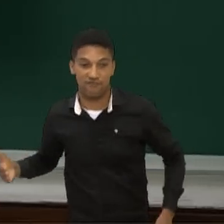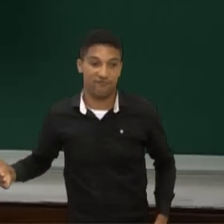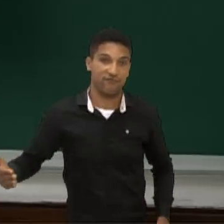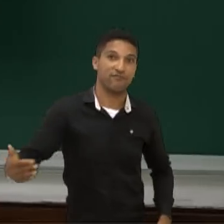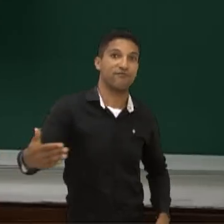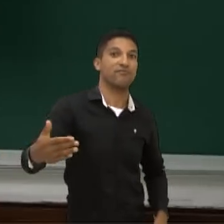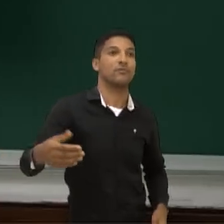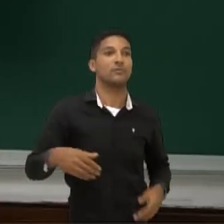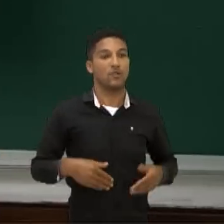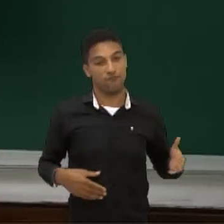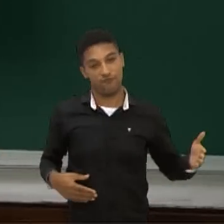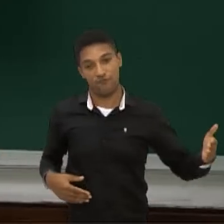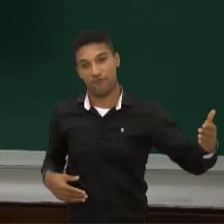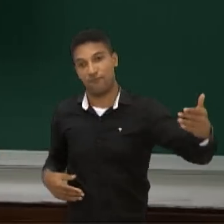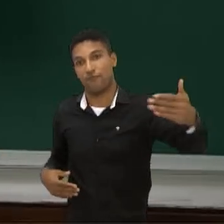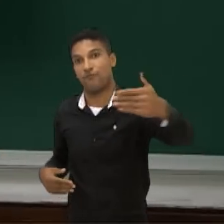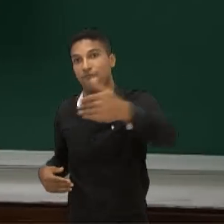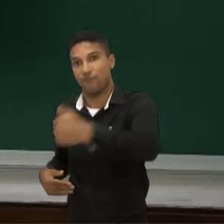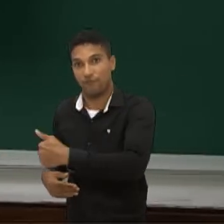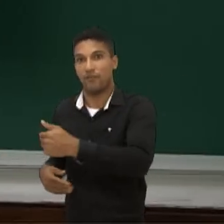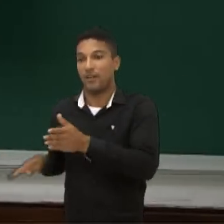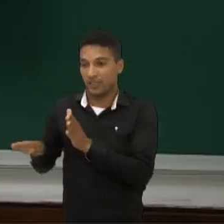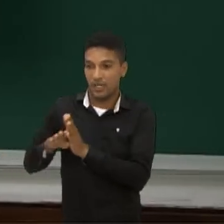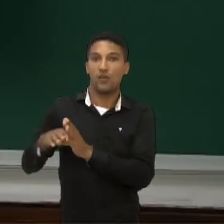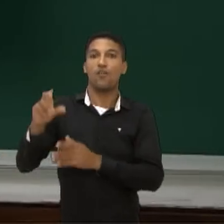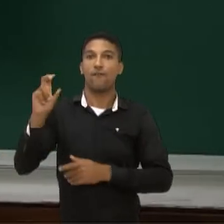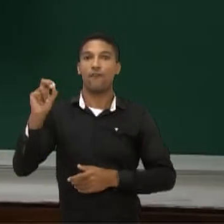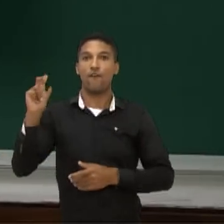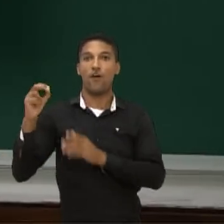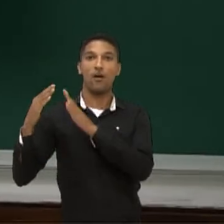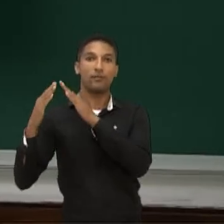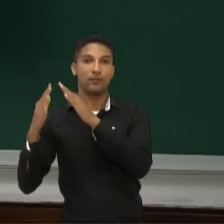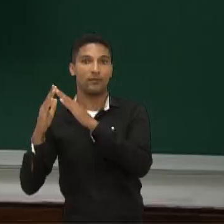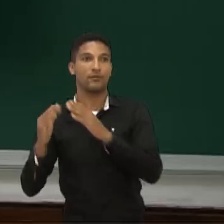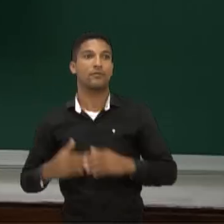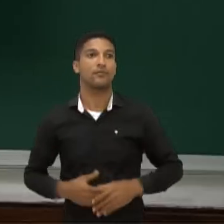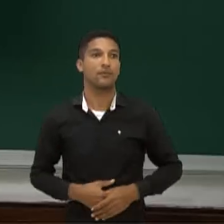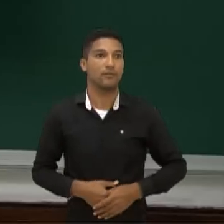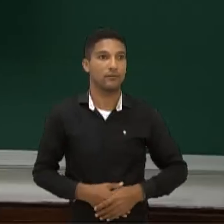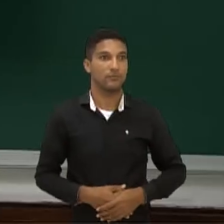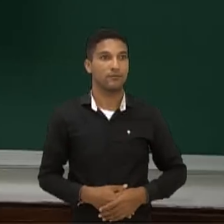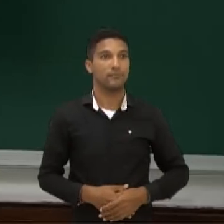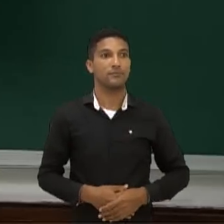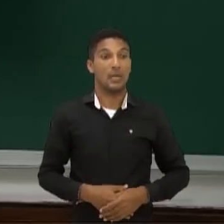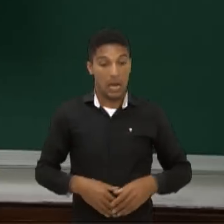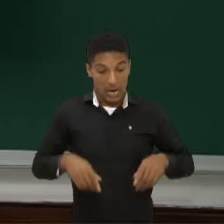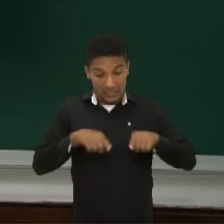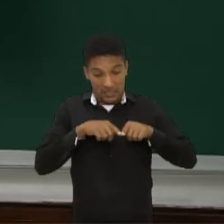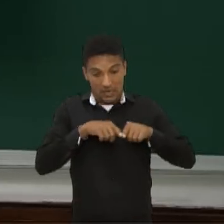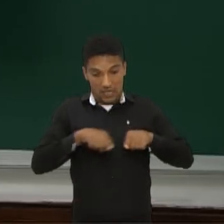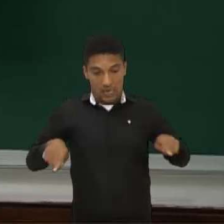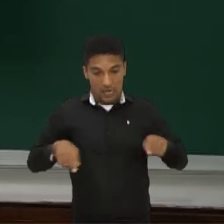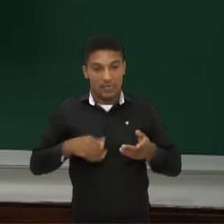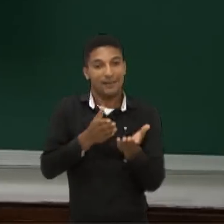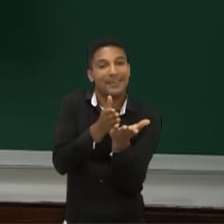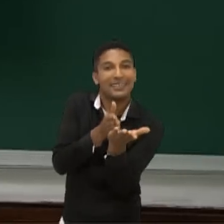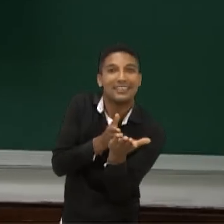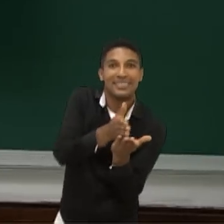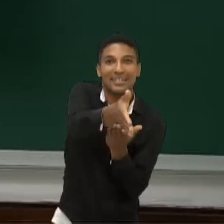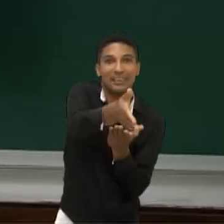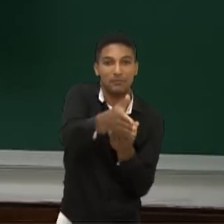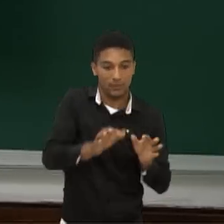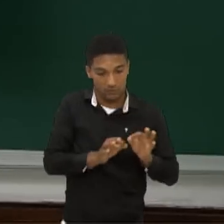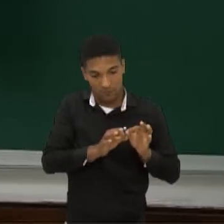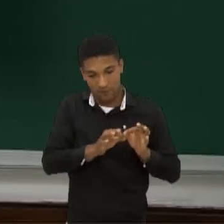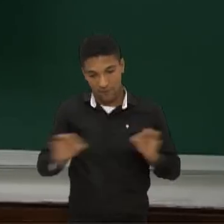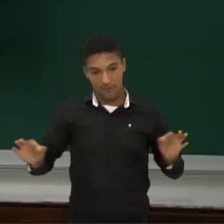tem esse outro caminho para chegar lá na casa da avó dele, que utiliza ali 15 metros, o que acontece aqui, pessoal?